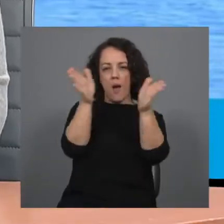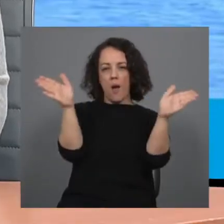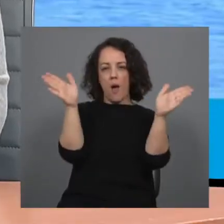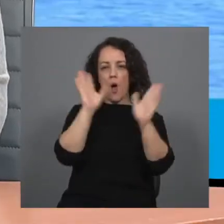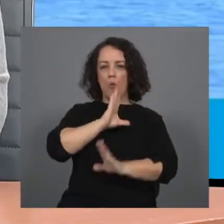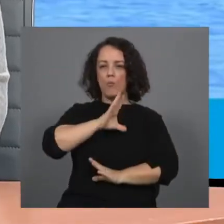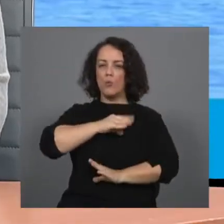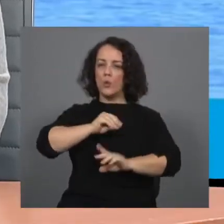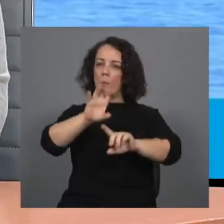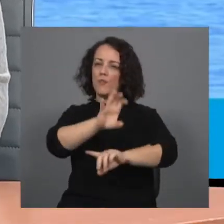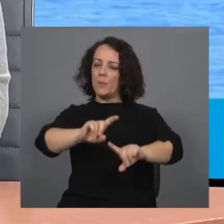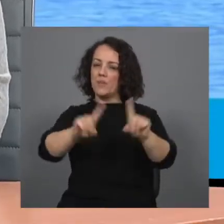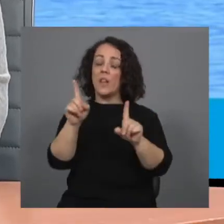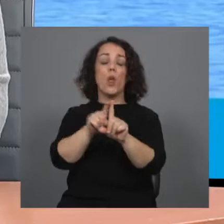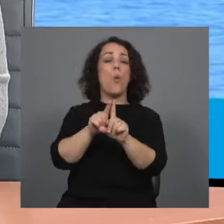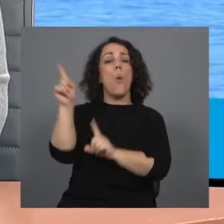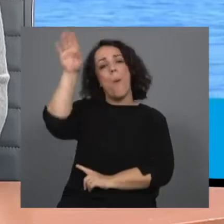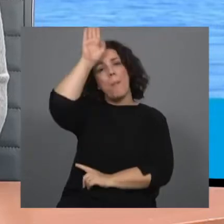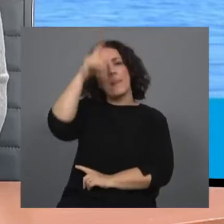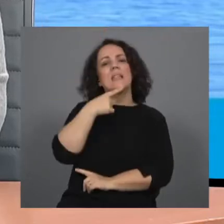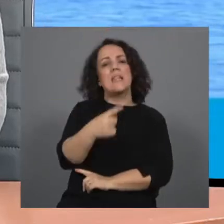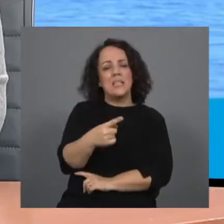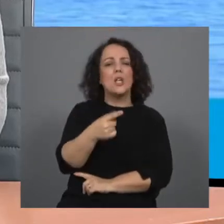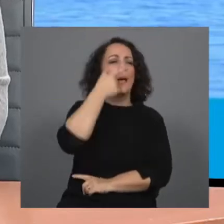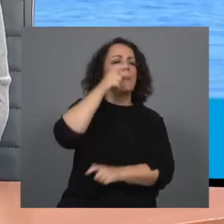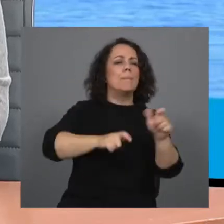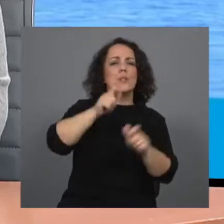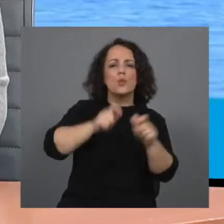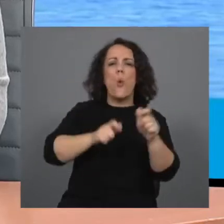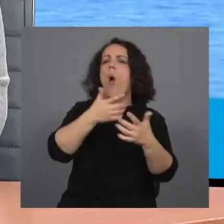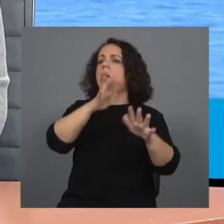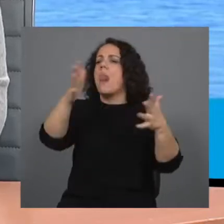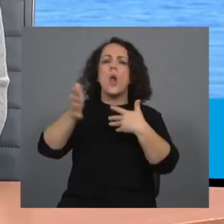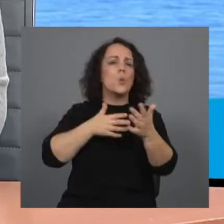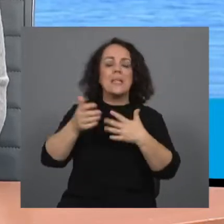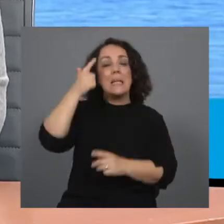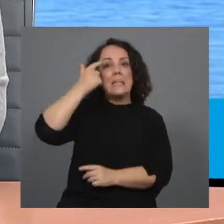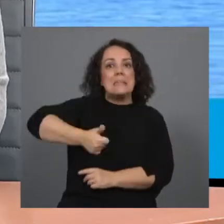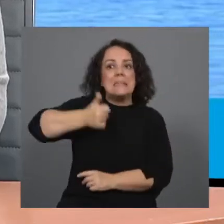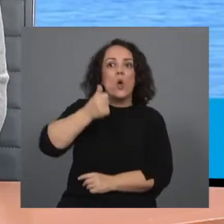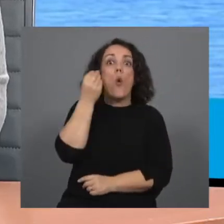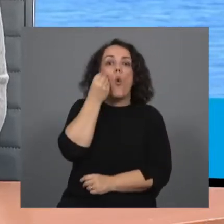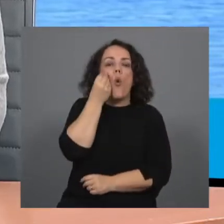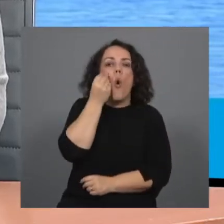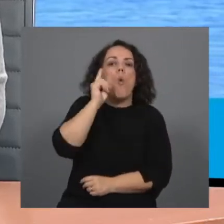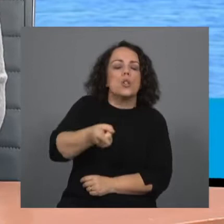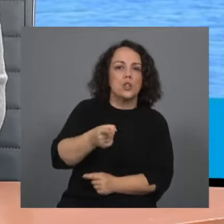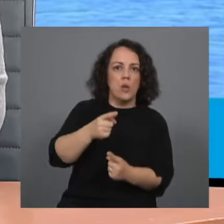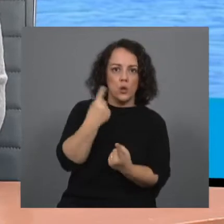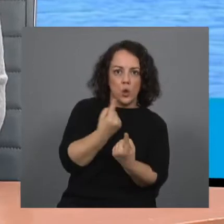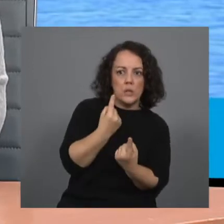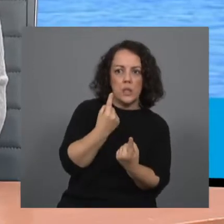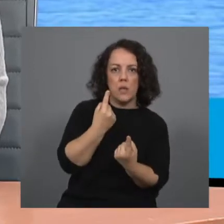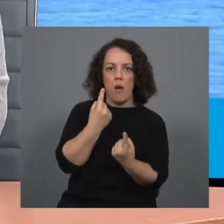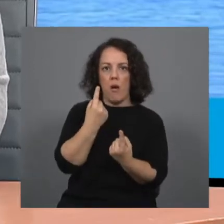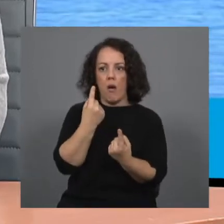Papa dissesse, mais importante do que onde as pessoas estão, é preciso como as pessoas estão, como é que elas estão sozinhas, estão doentes, como é que elas estão. Este